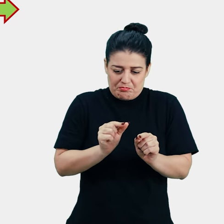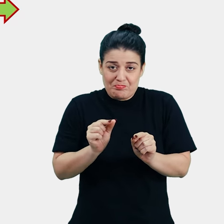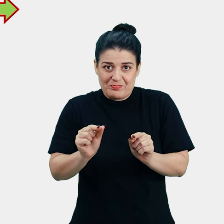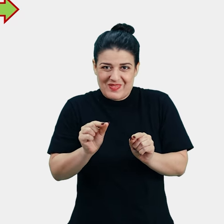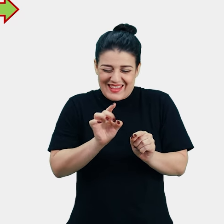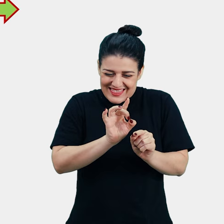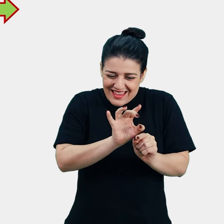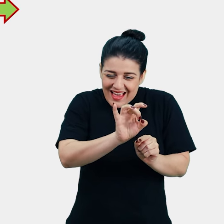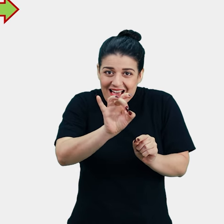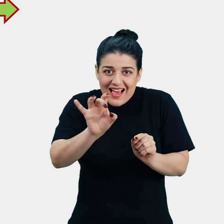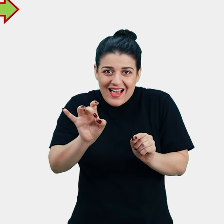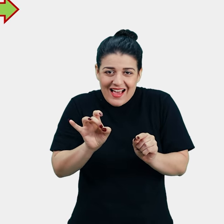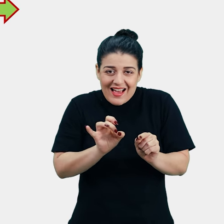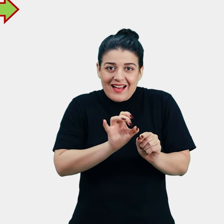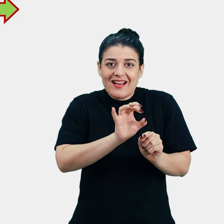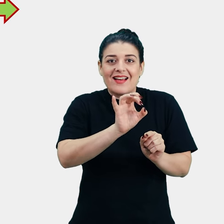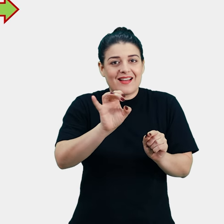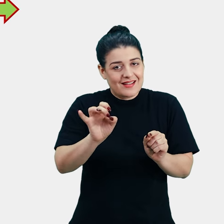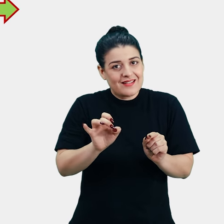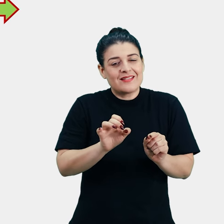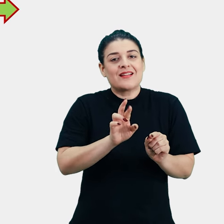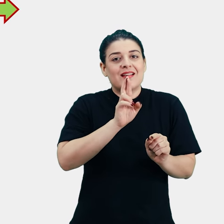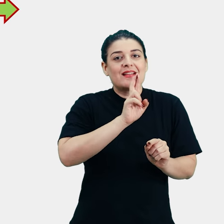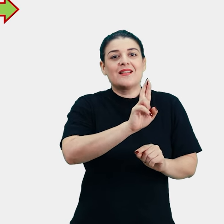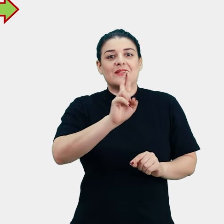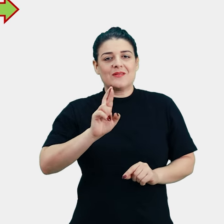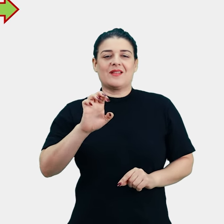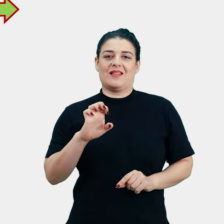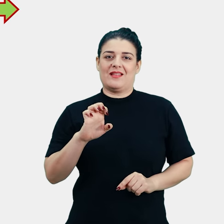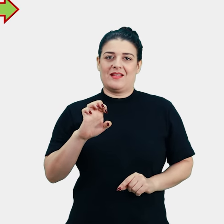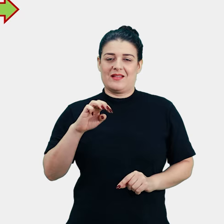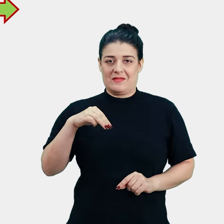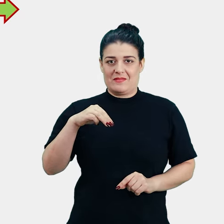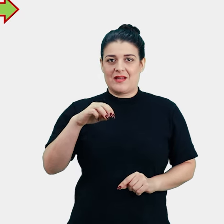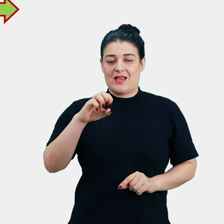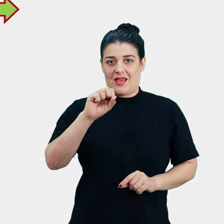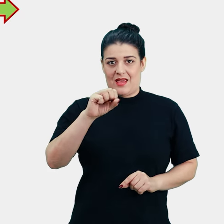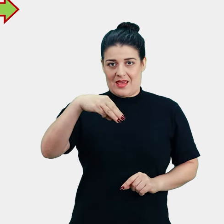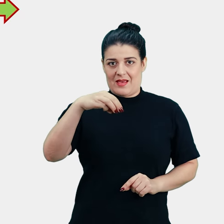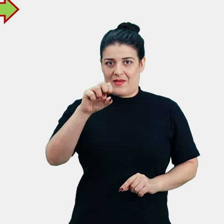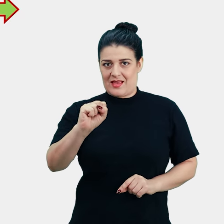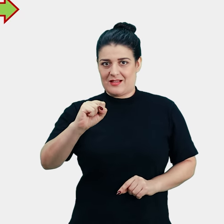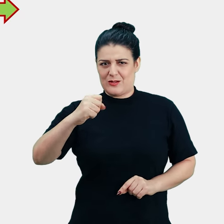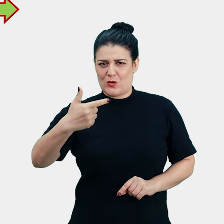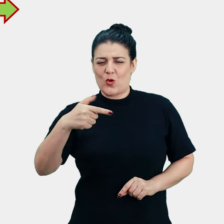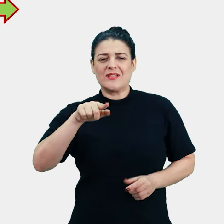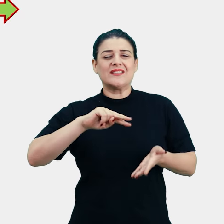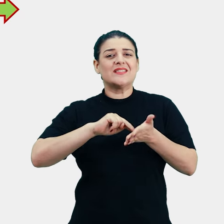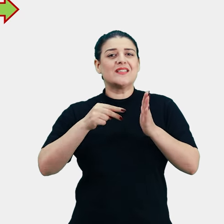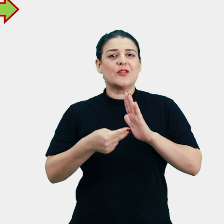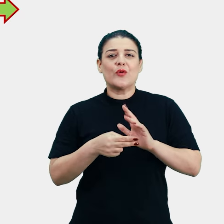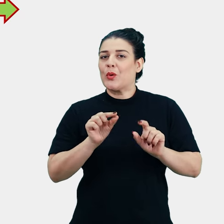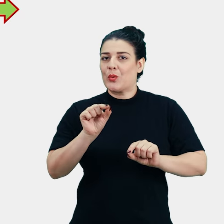aí, cada pedacinho desse vai formar o que nós chamamos de espectro de MS2. Esse espectro de